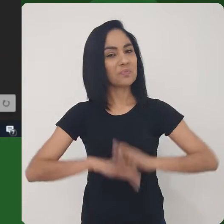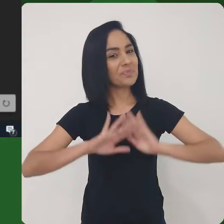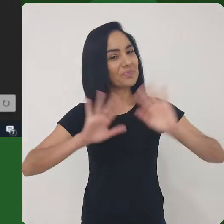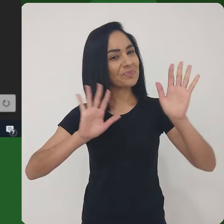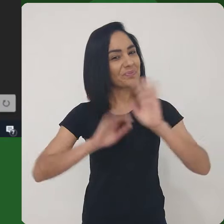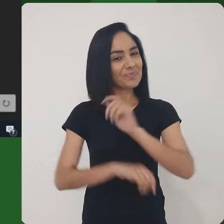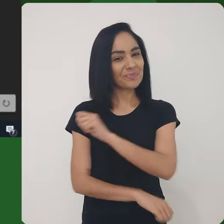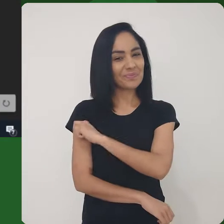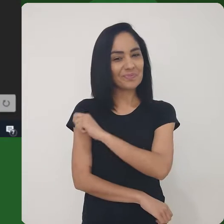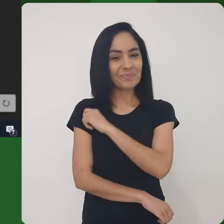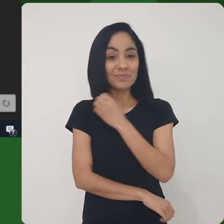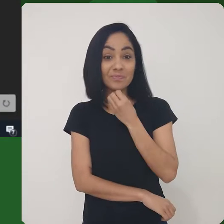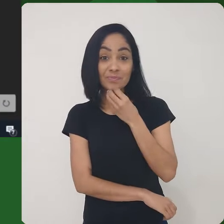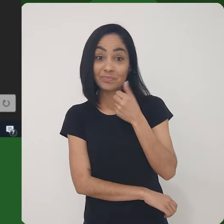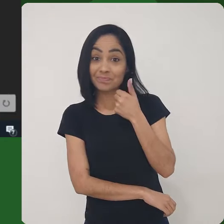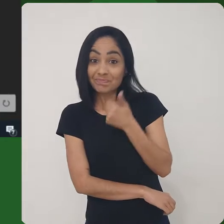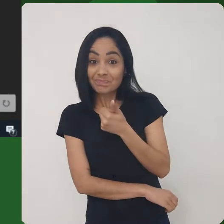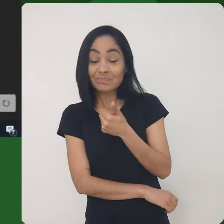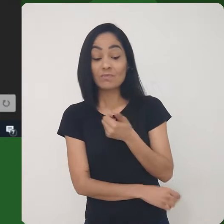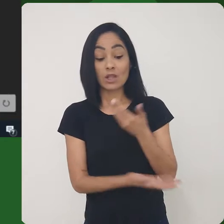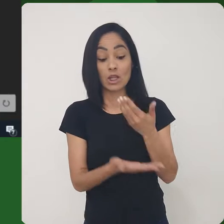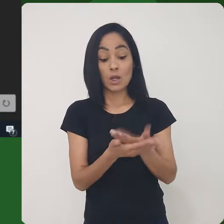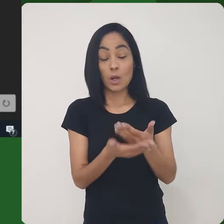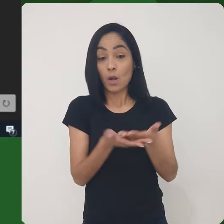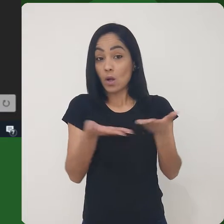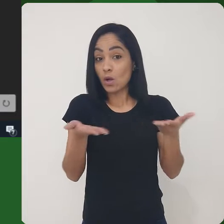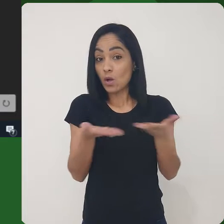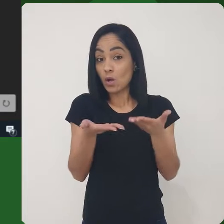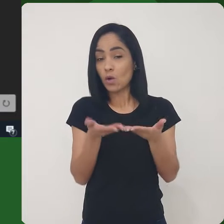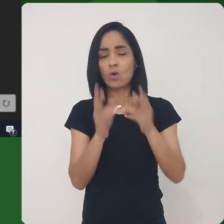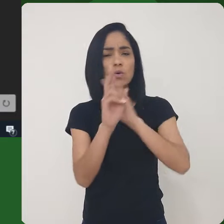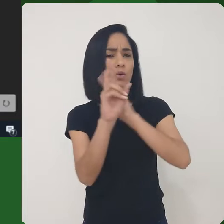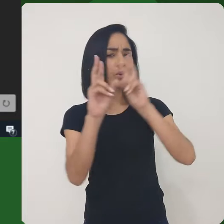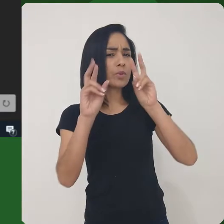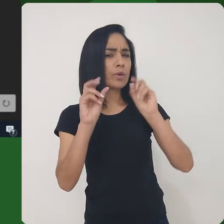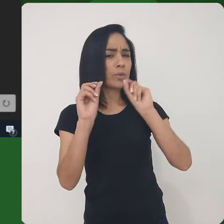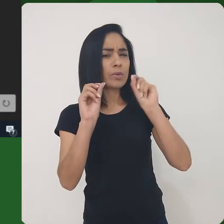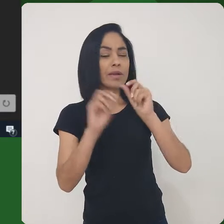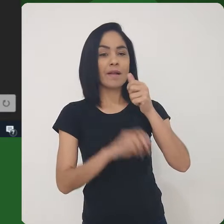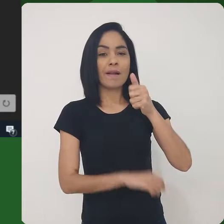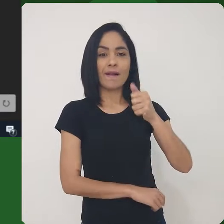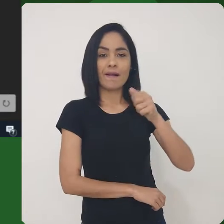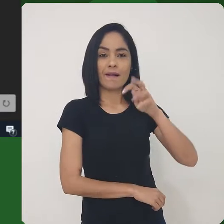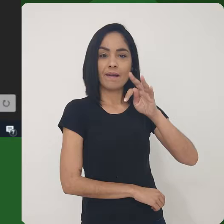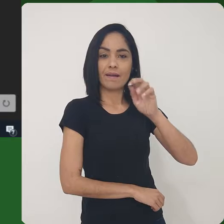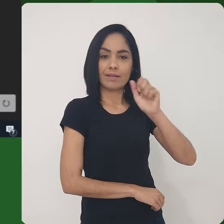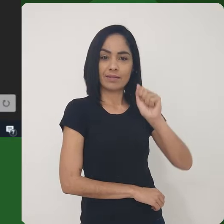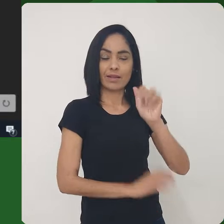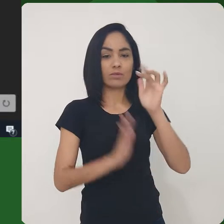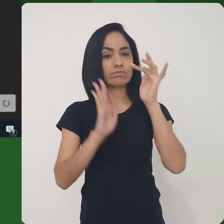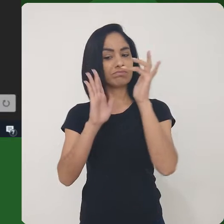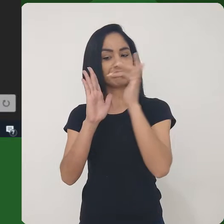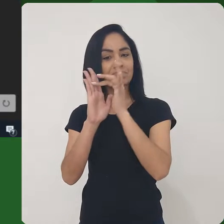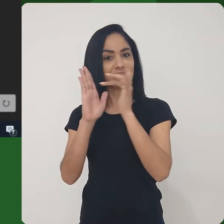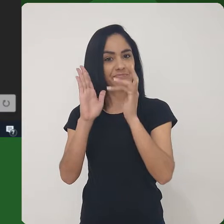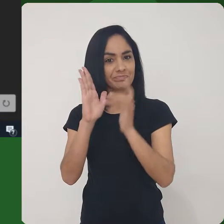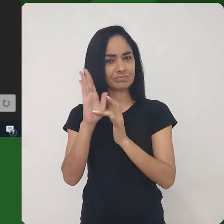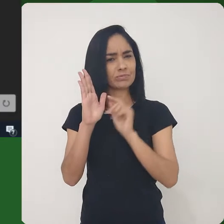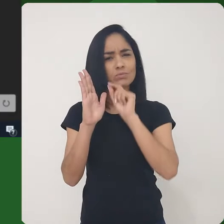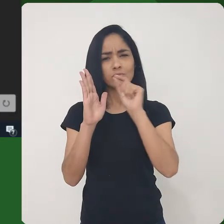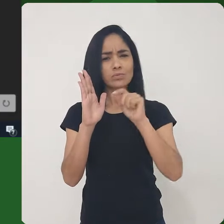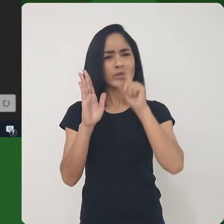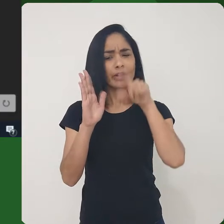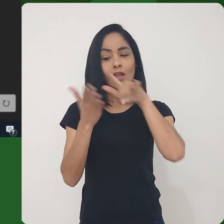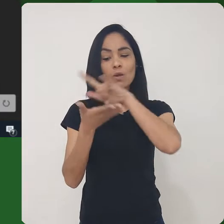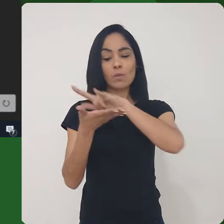Olá, meus alunos, tudo bom? Na videoaula de hoje falaremos sobre a ata. Então, a ata é um